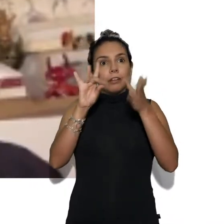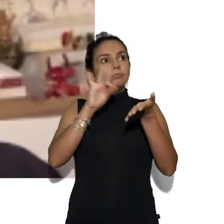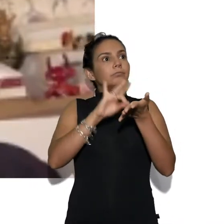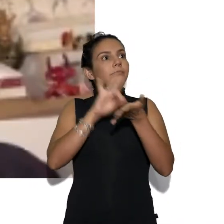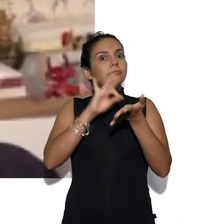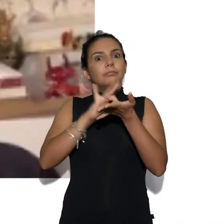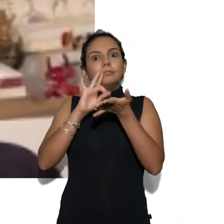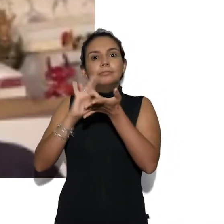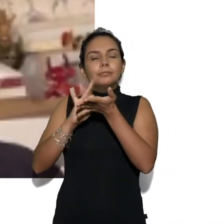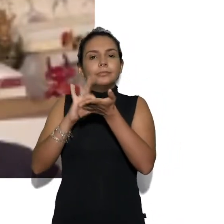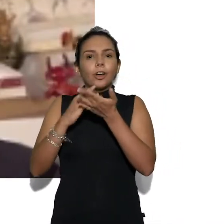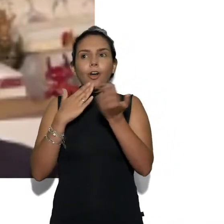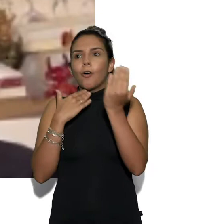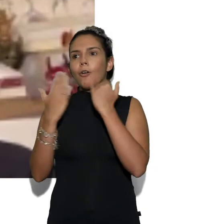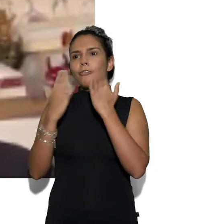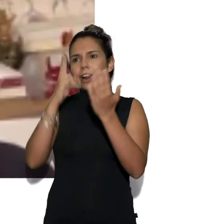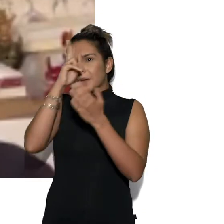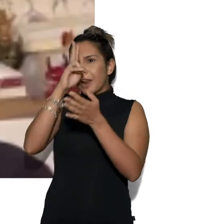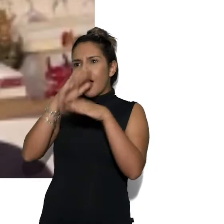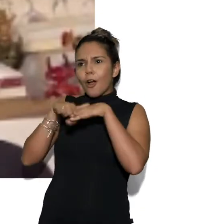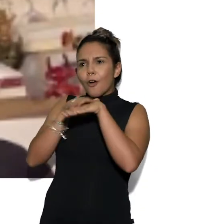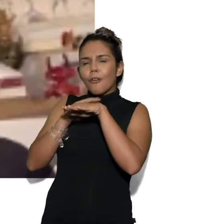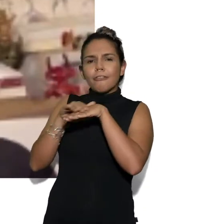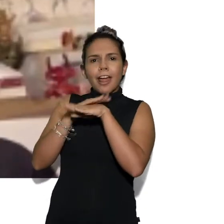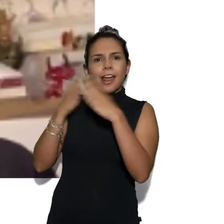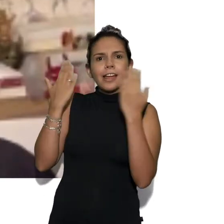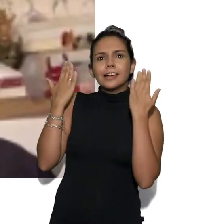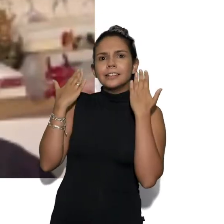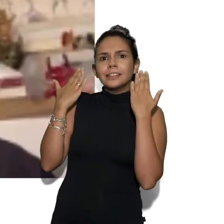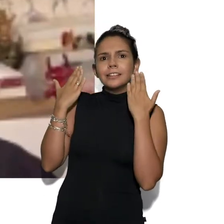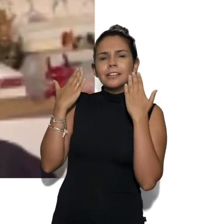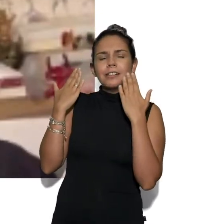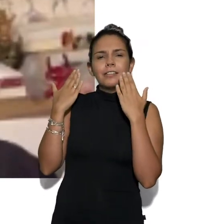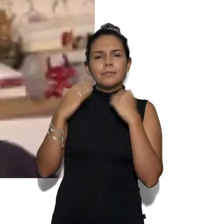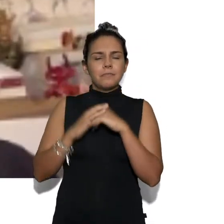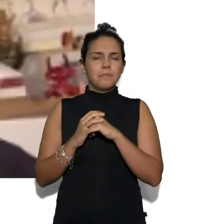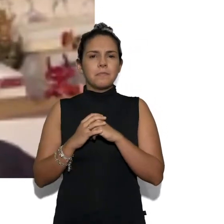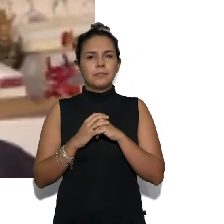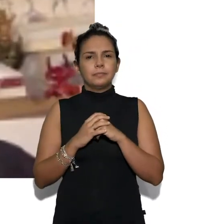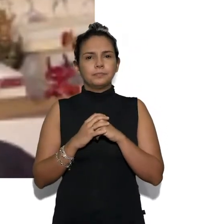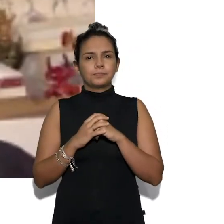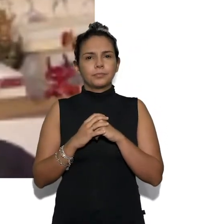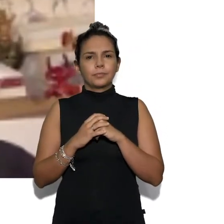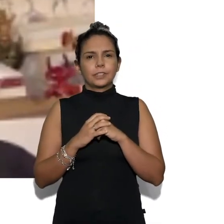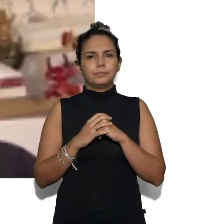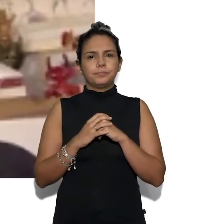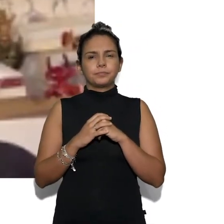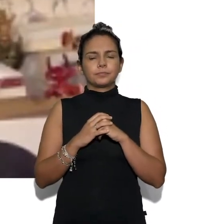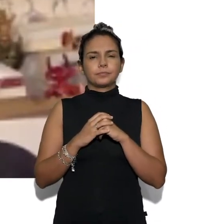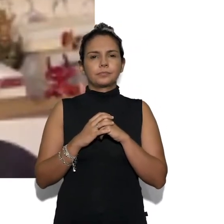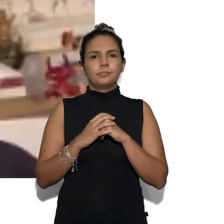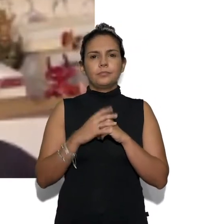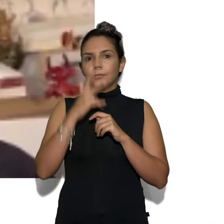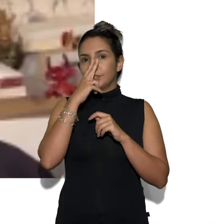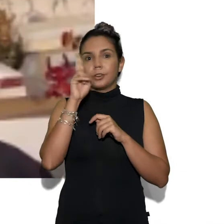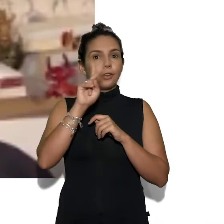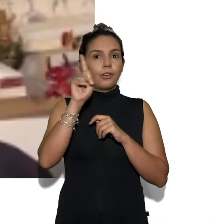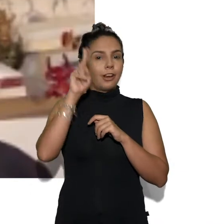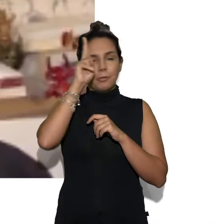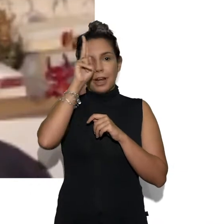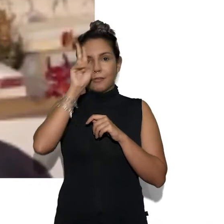desse tempo, as conversas, pequenas expressões, que eu achei que eu não lembrei